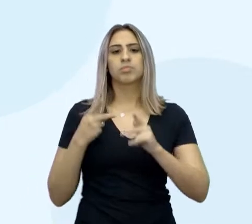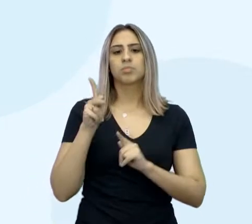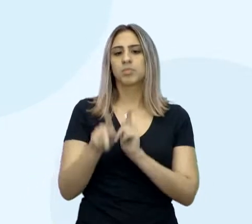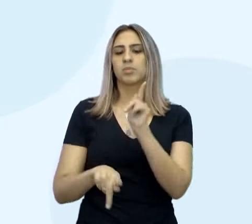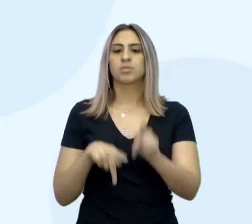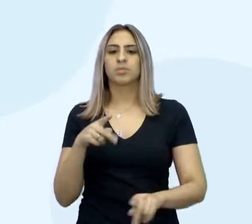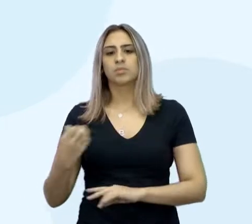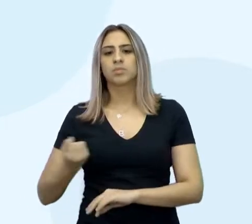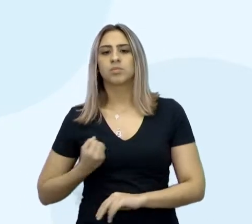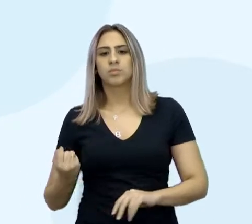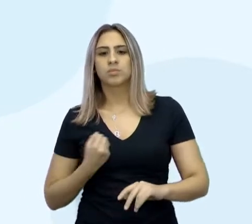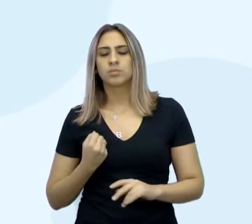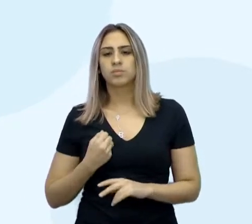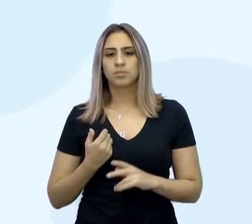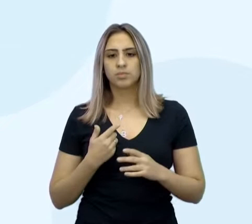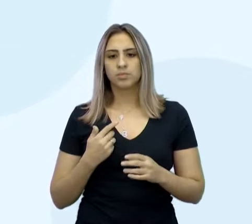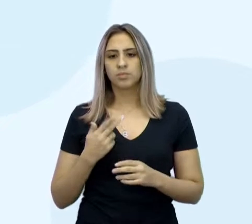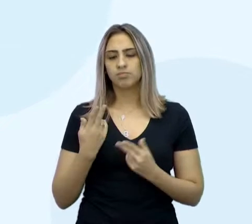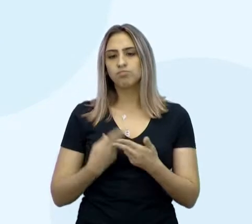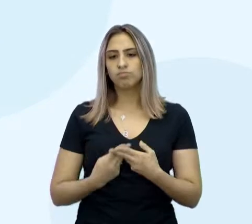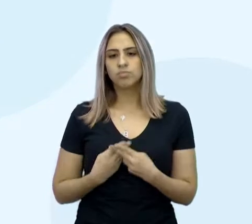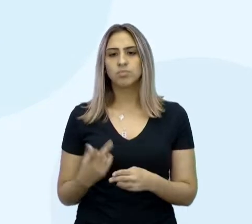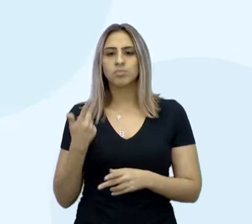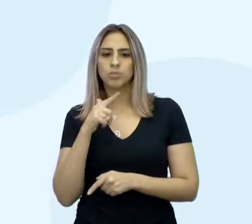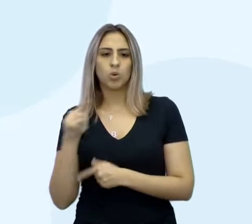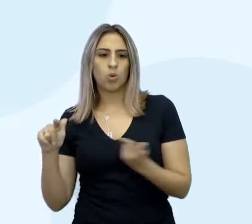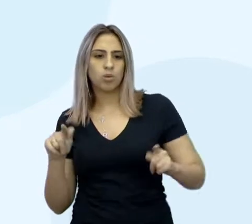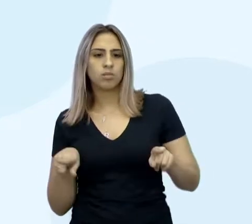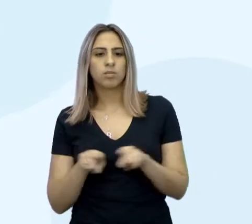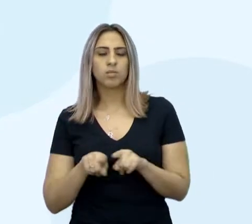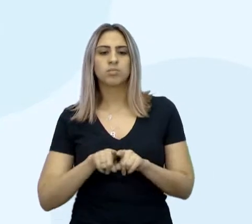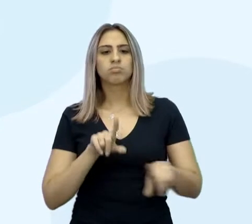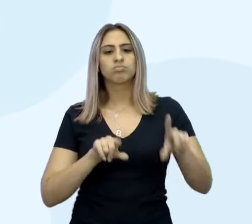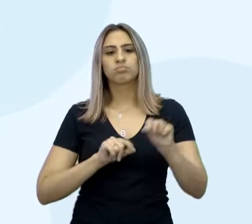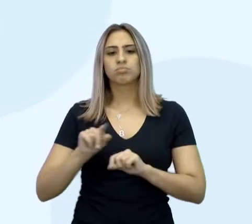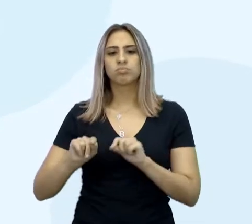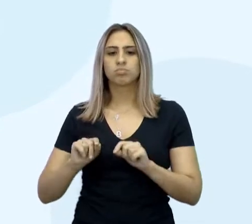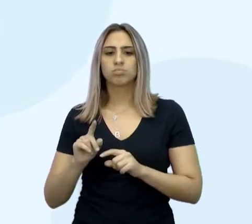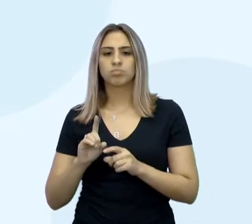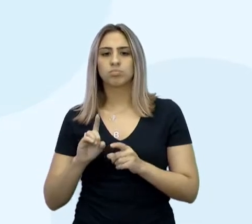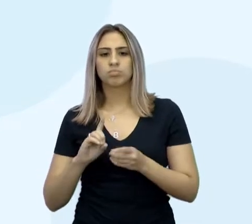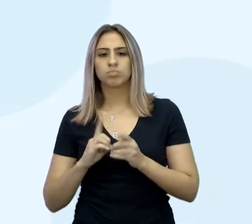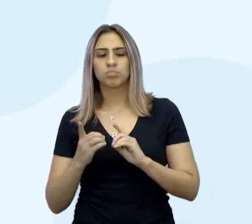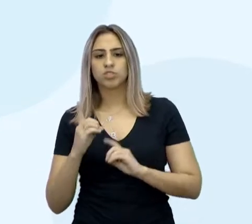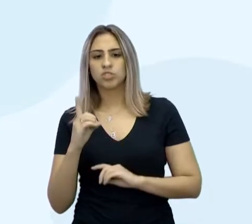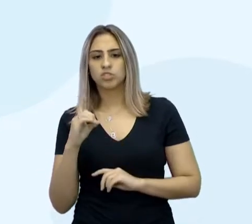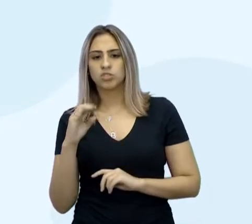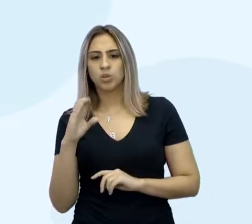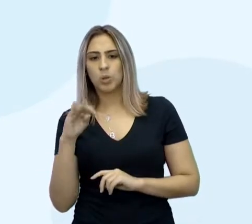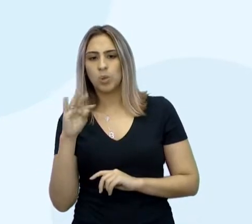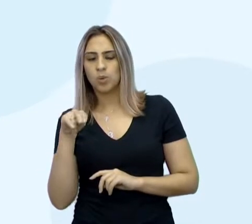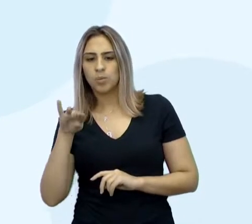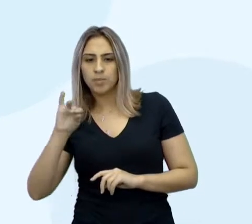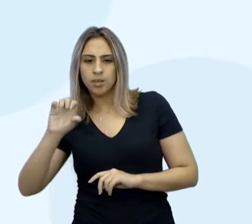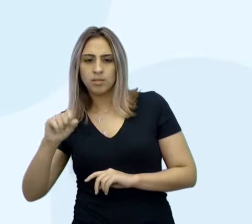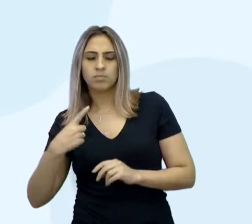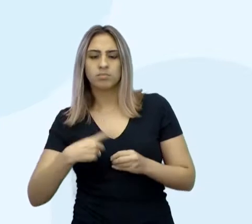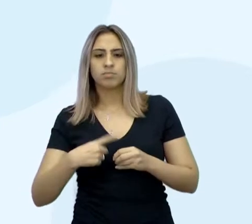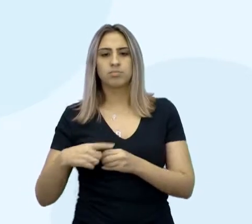evolutivas, populações nômades e sedentárias, entre outras, e oposições dicotômicas, cidade e